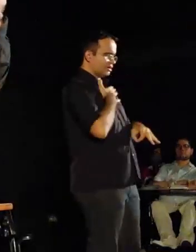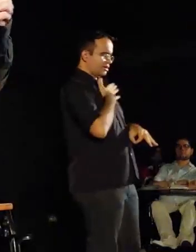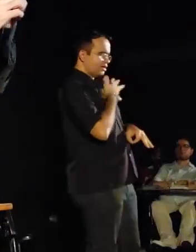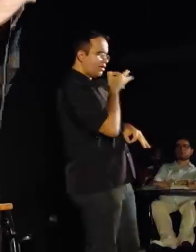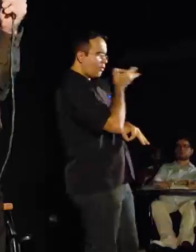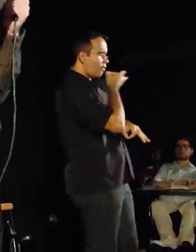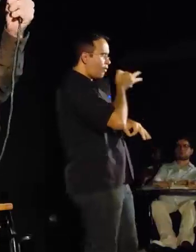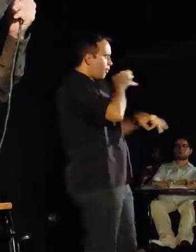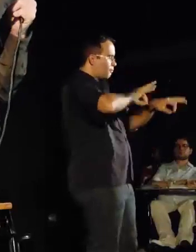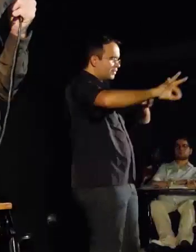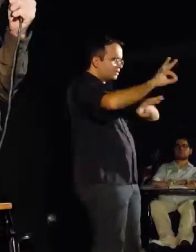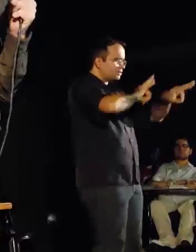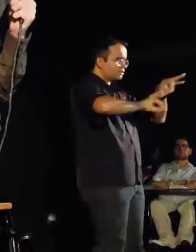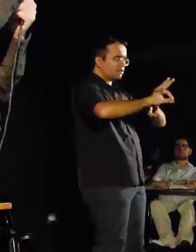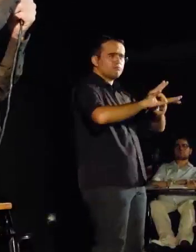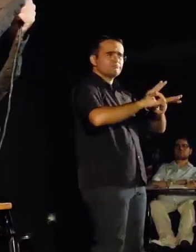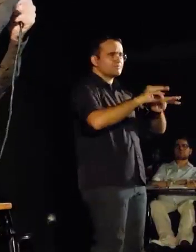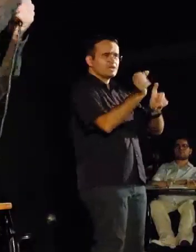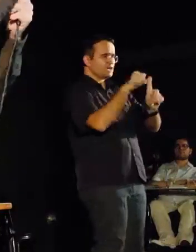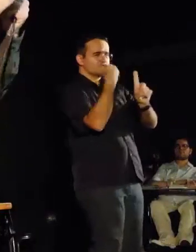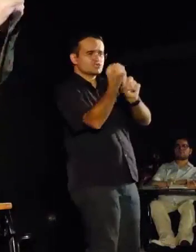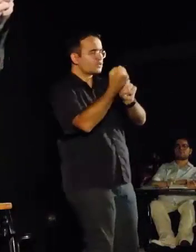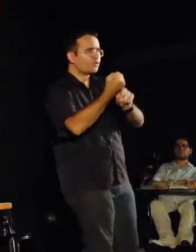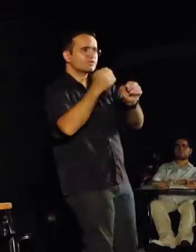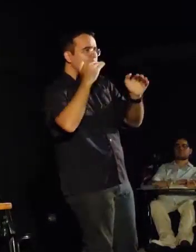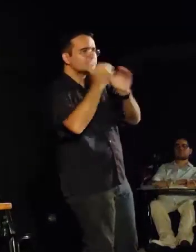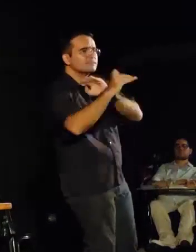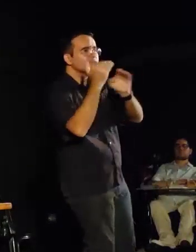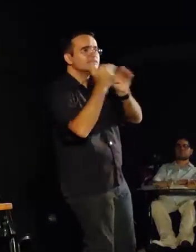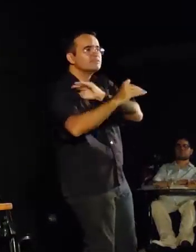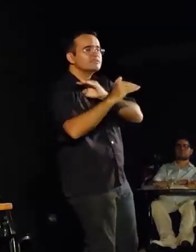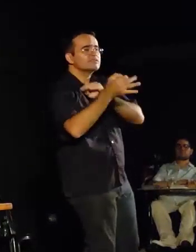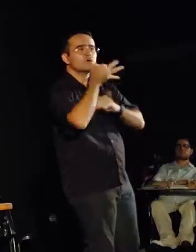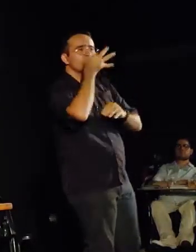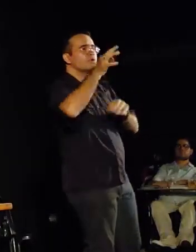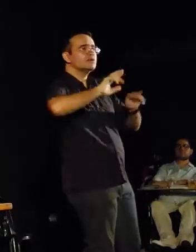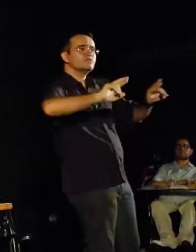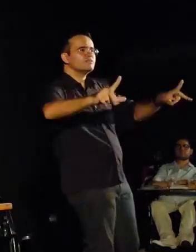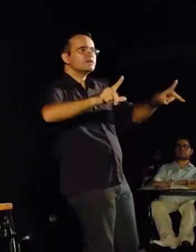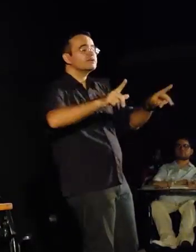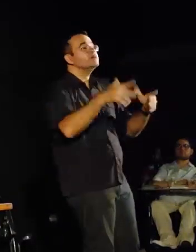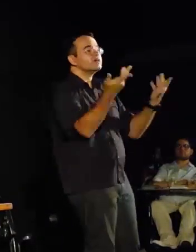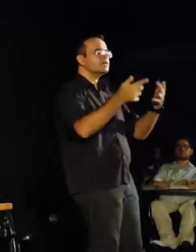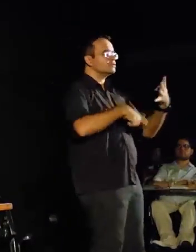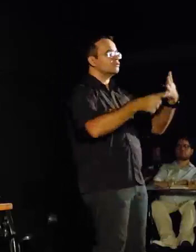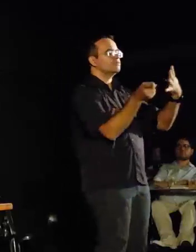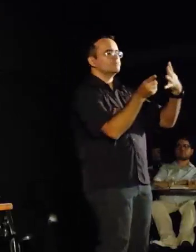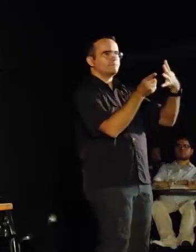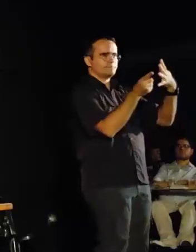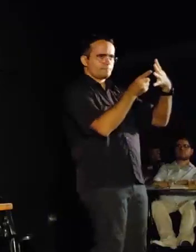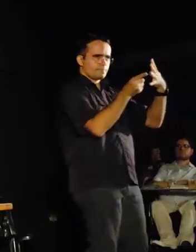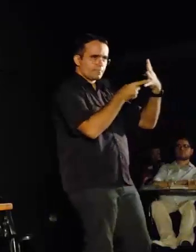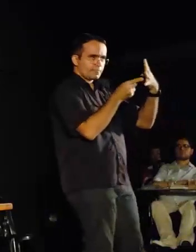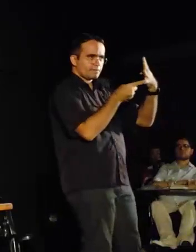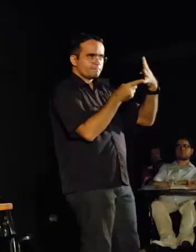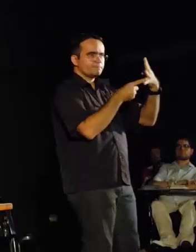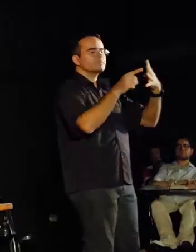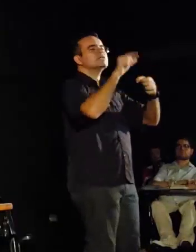elemento. Certo? Toda perspectiva fascista tem uma concepção paranoica de Estado